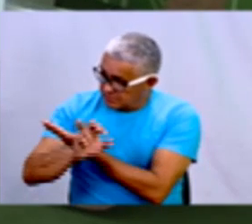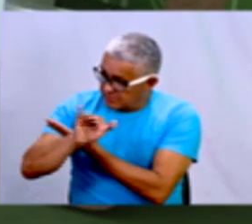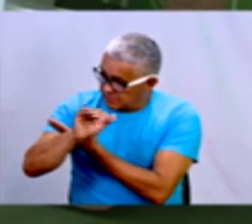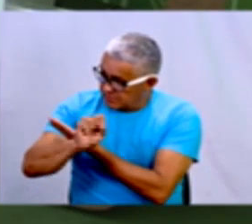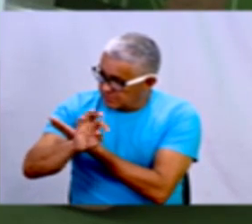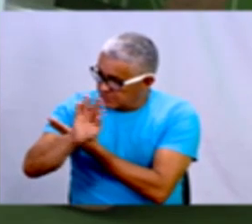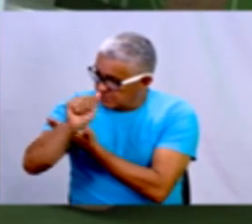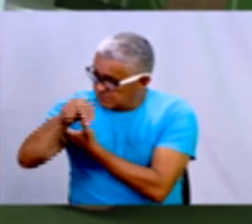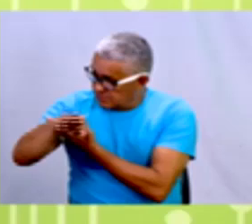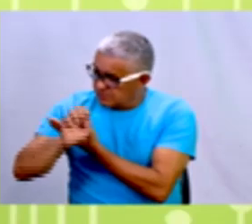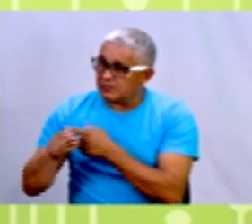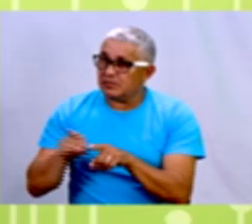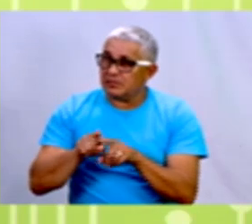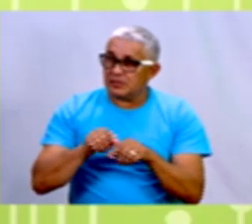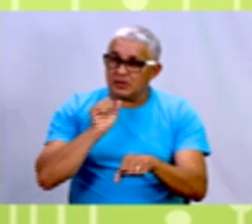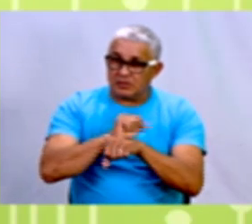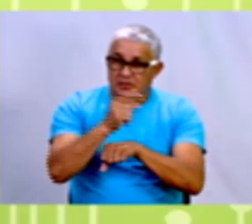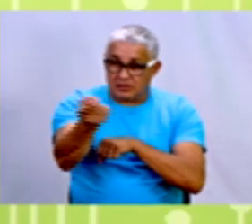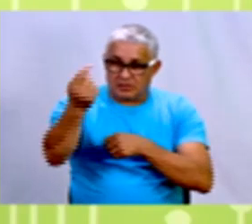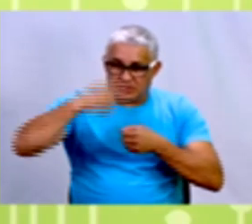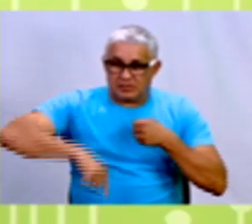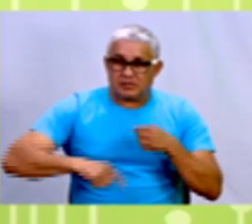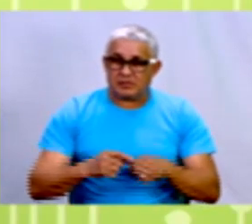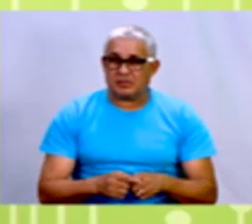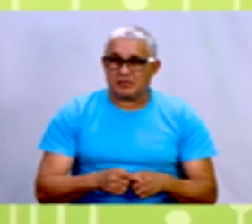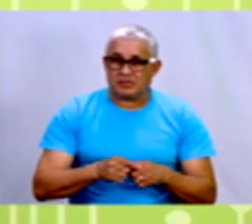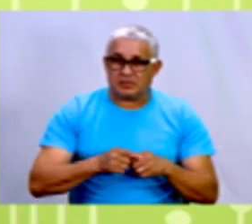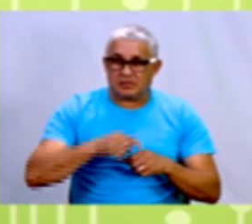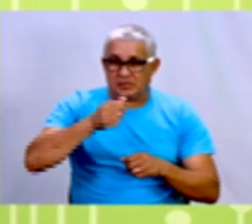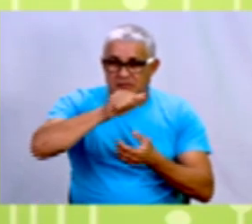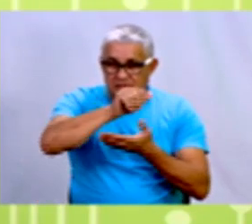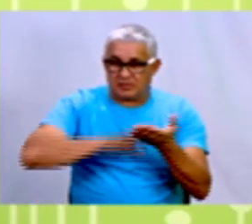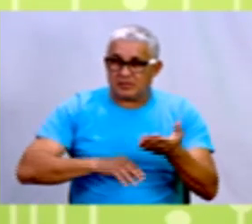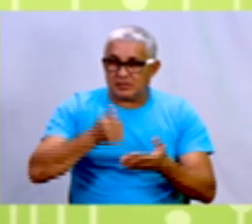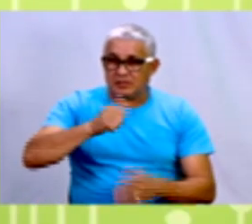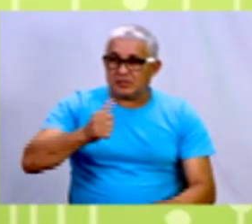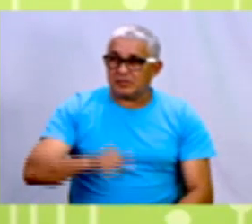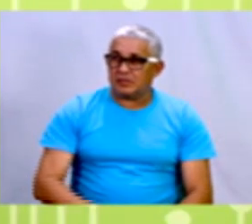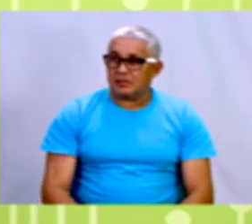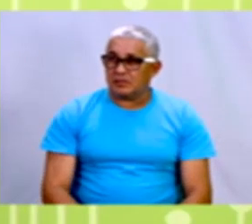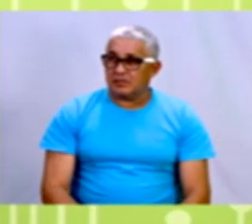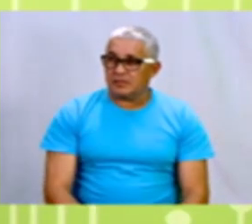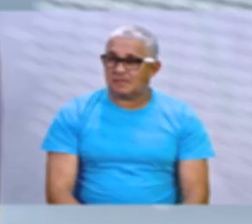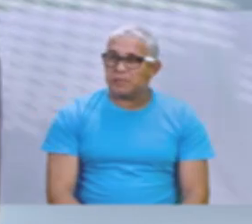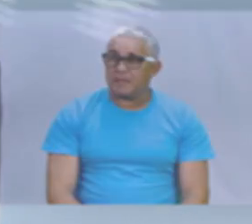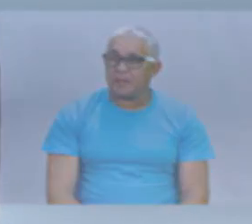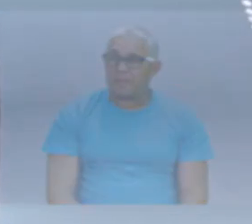pela presença, e a gente aguarda todos vocês para a correção das nossas atividades.